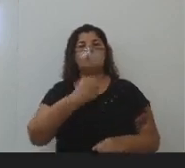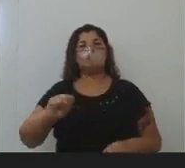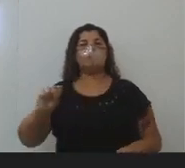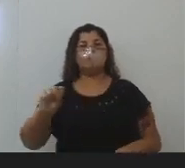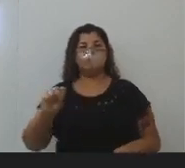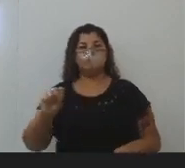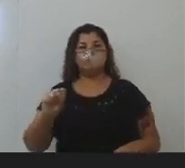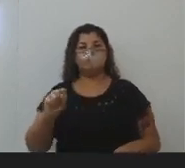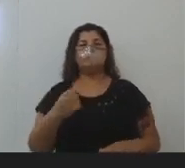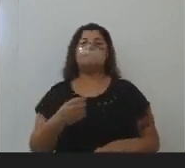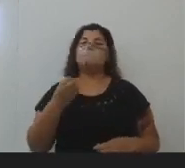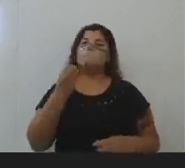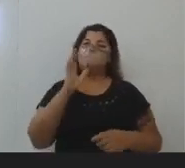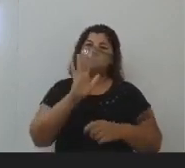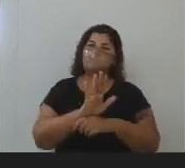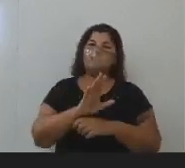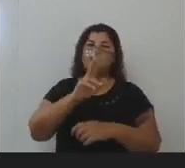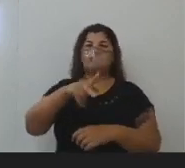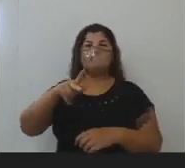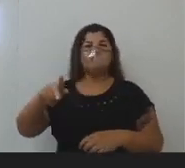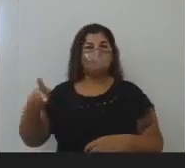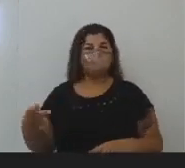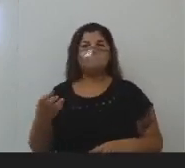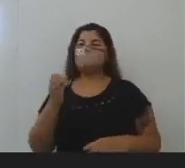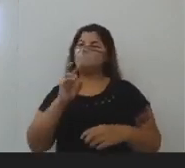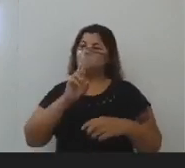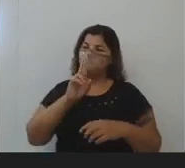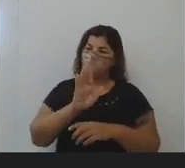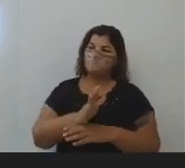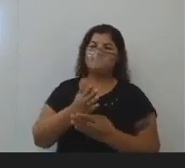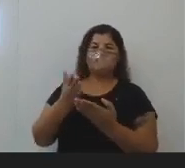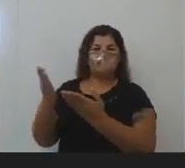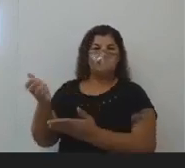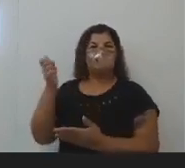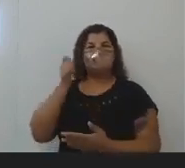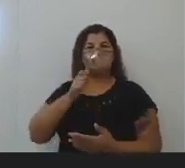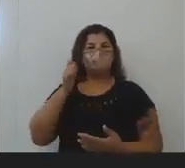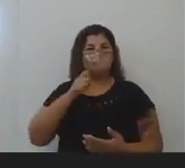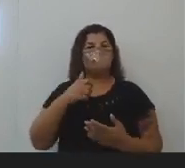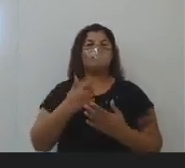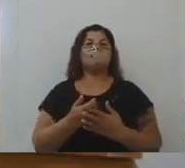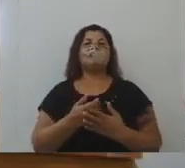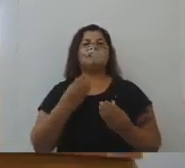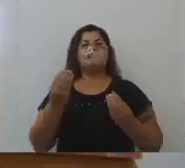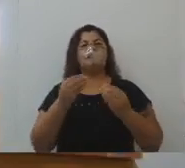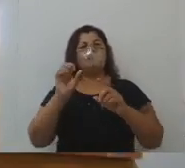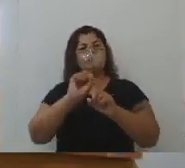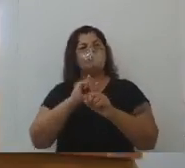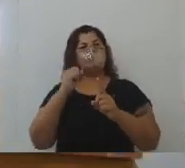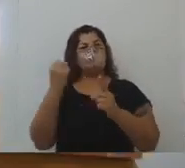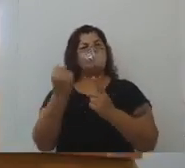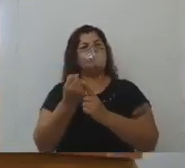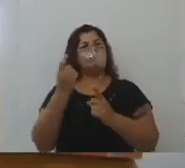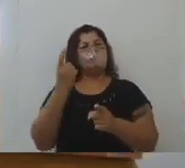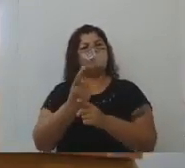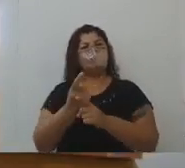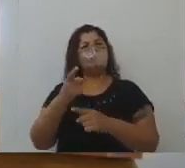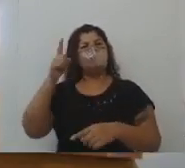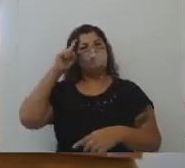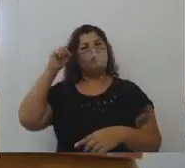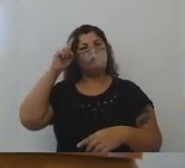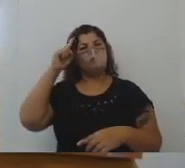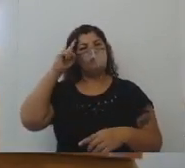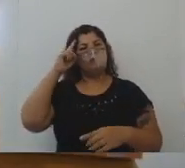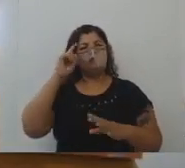Boa tarde, professor. Boa tarde, Jusceli. Onde nós encontramos a sociologia no nosso cotidiano